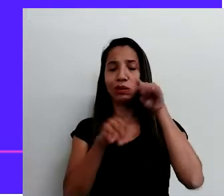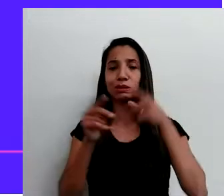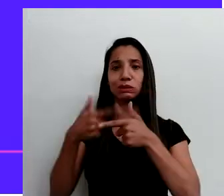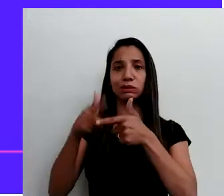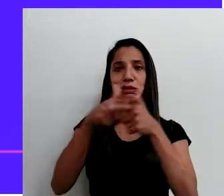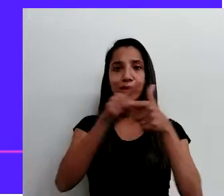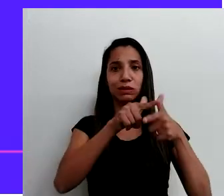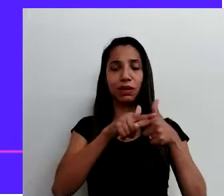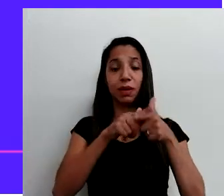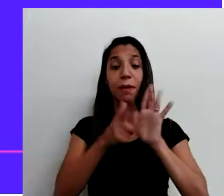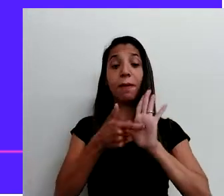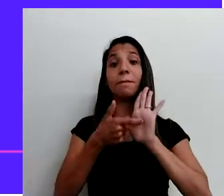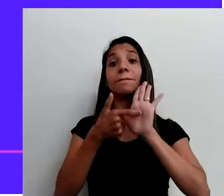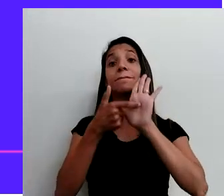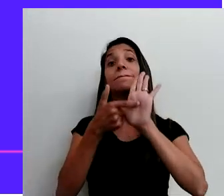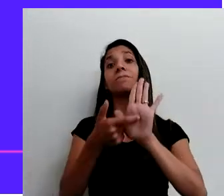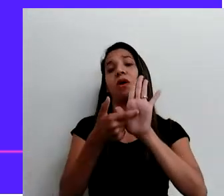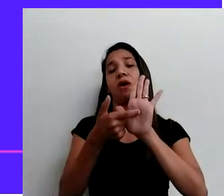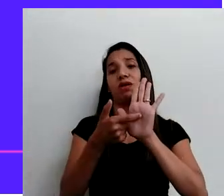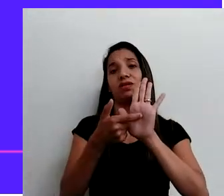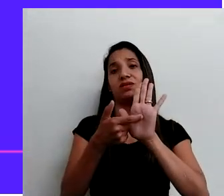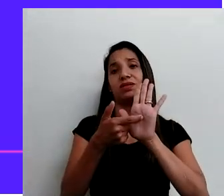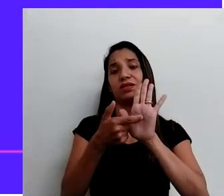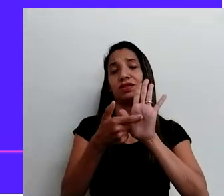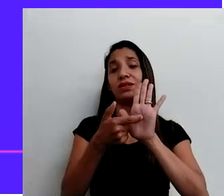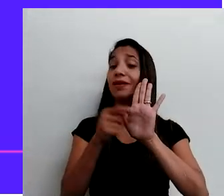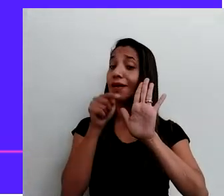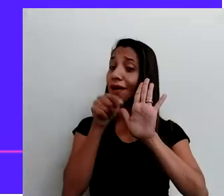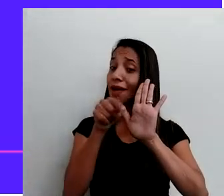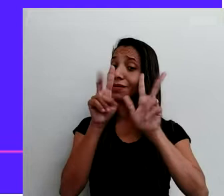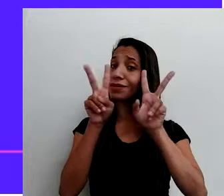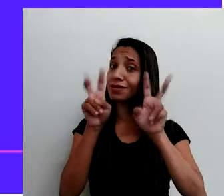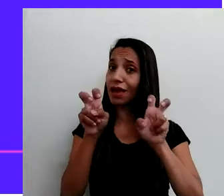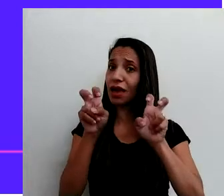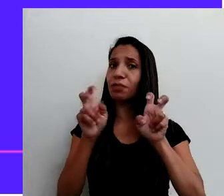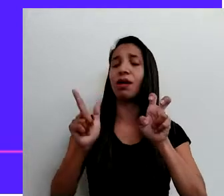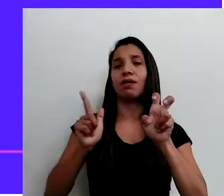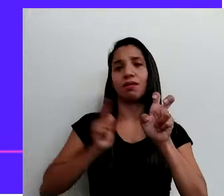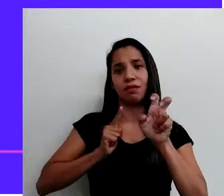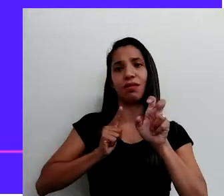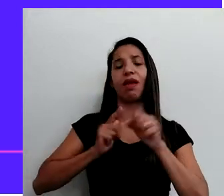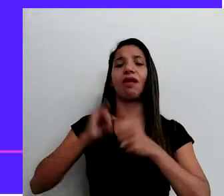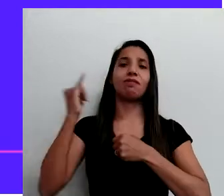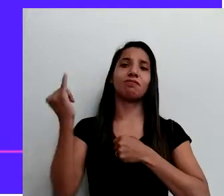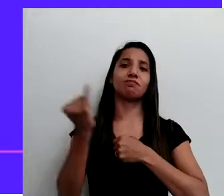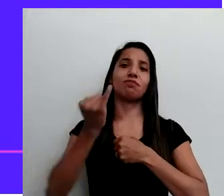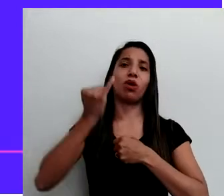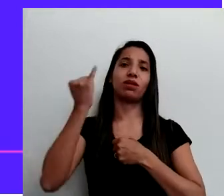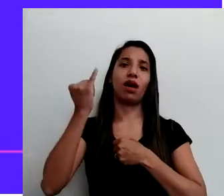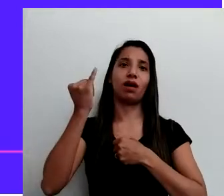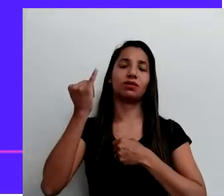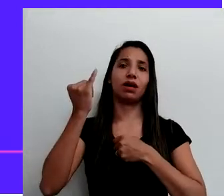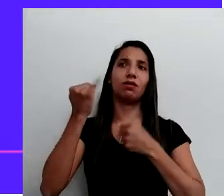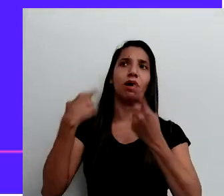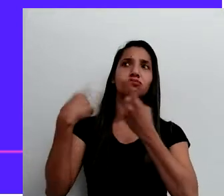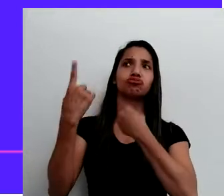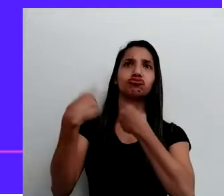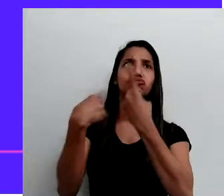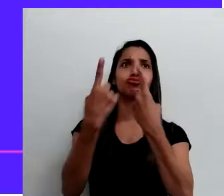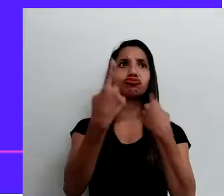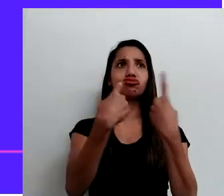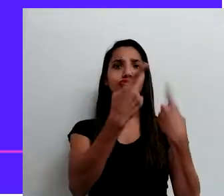reflete muito o fato de que esse tema ganhou muita relevância, de fato, nos últimos anos, e acho que é importante a